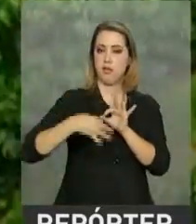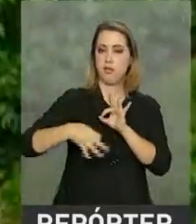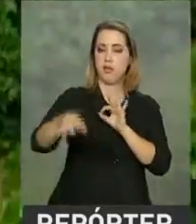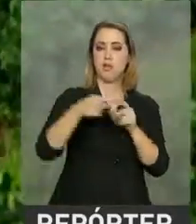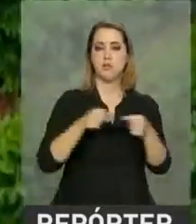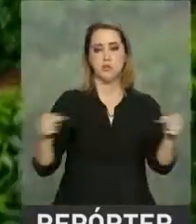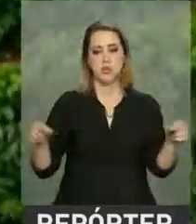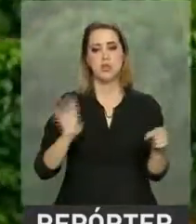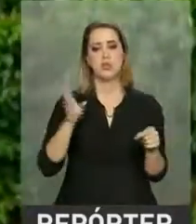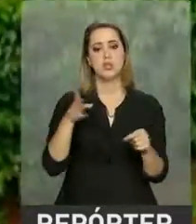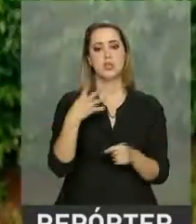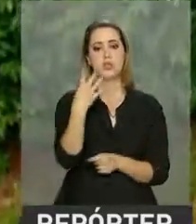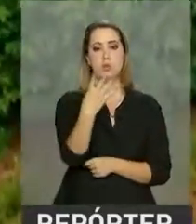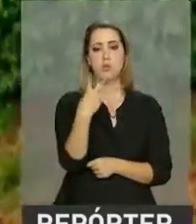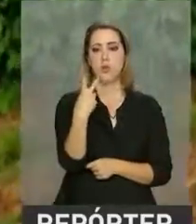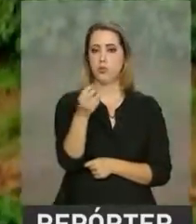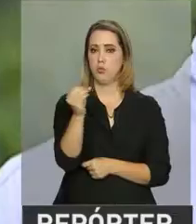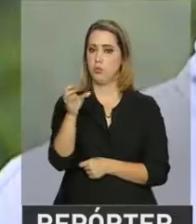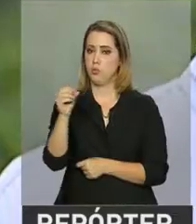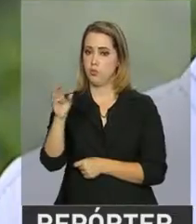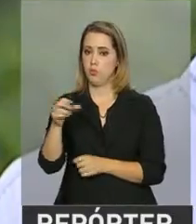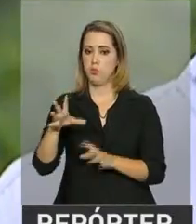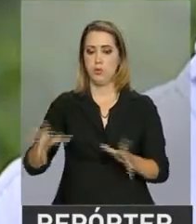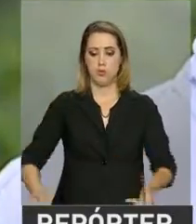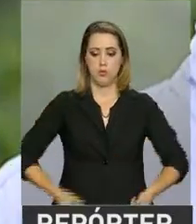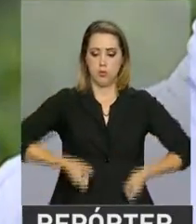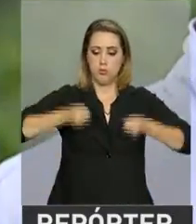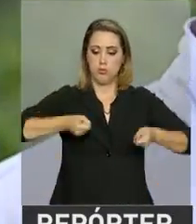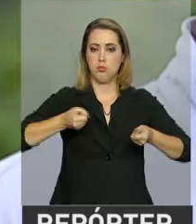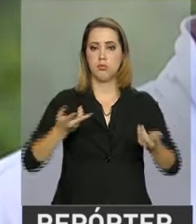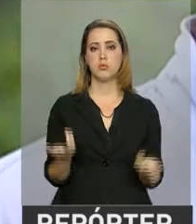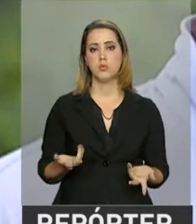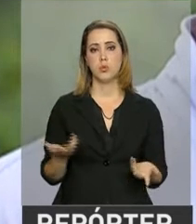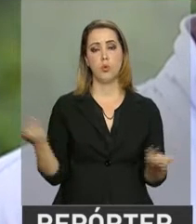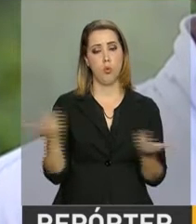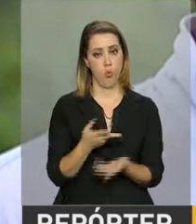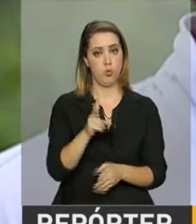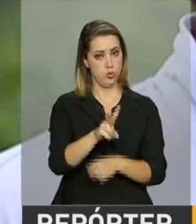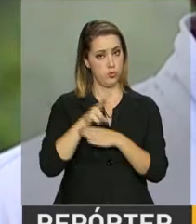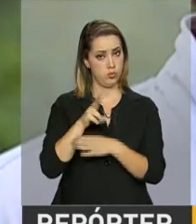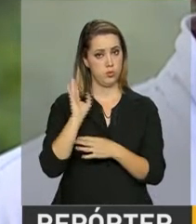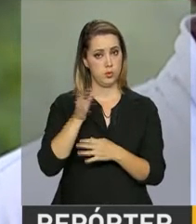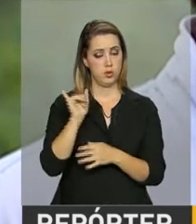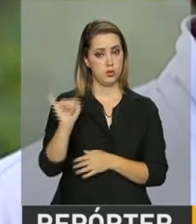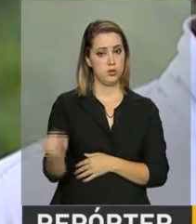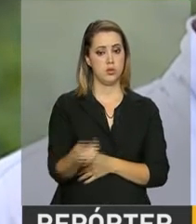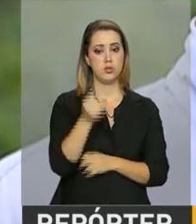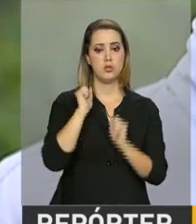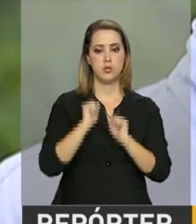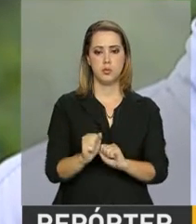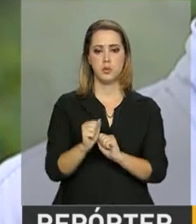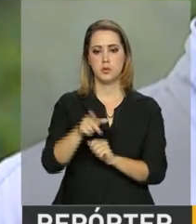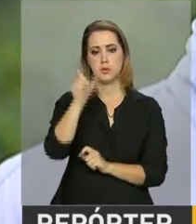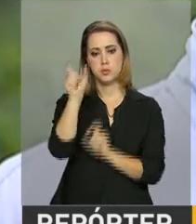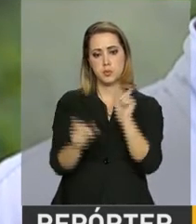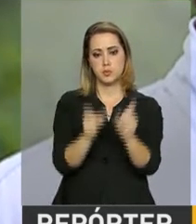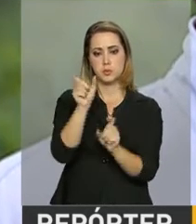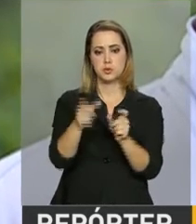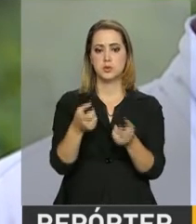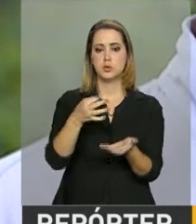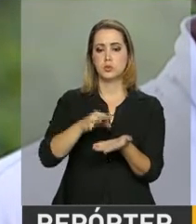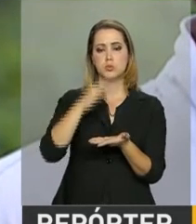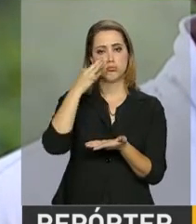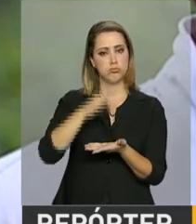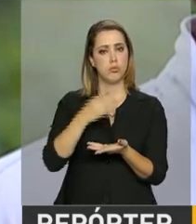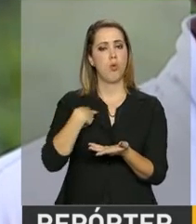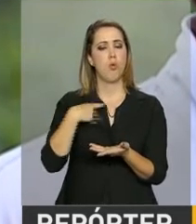a 4.200 sacas no ano passado. O pré-custeio sendo lançado agora em janeiro vai dar condição do cafeicultor, do agricultor,